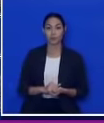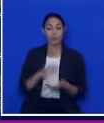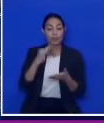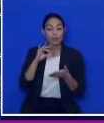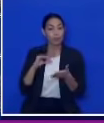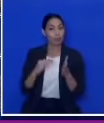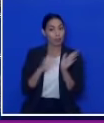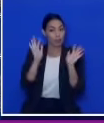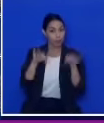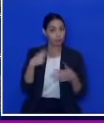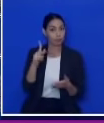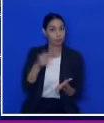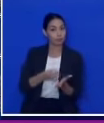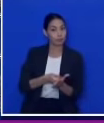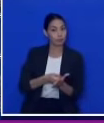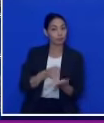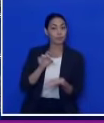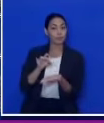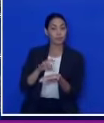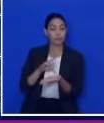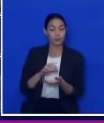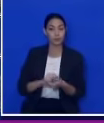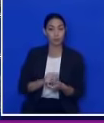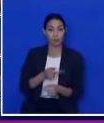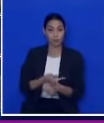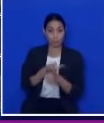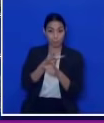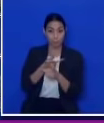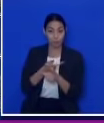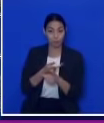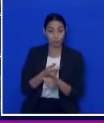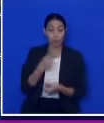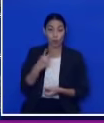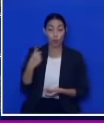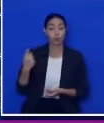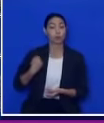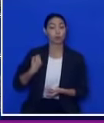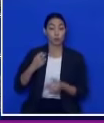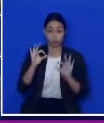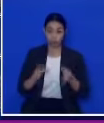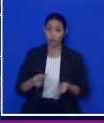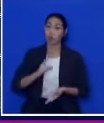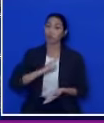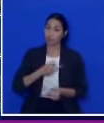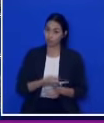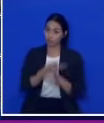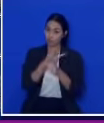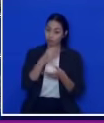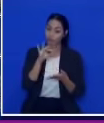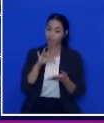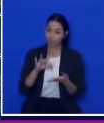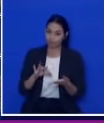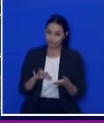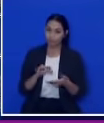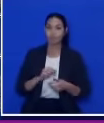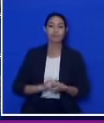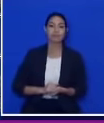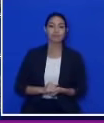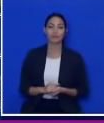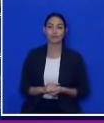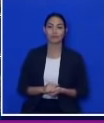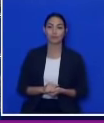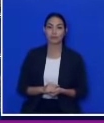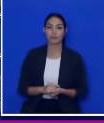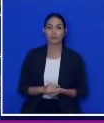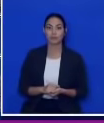início ao fim a sua aposta. Na Loto Fácil você pode levar prêmios a partir de 11 acertos. Vem chegando mais